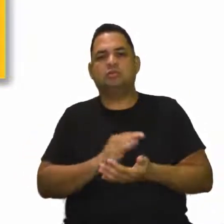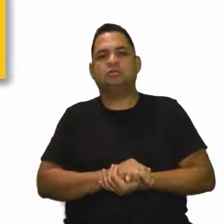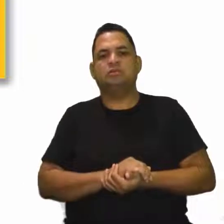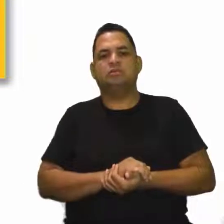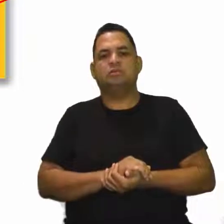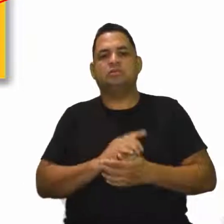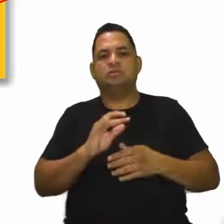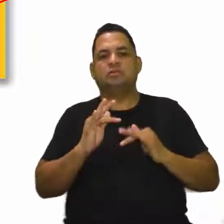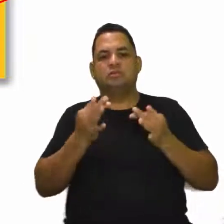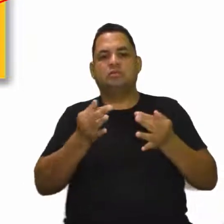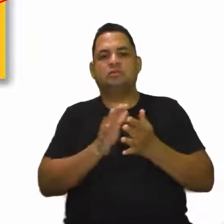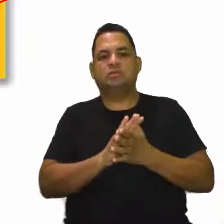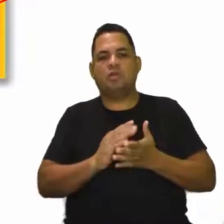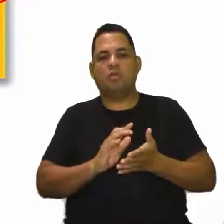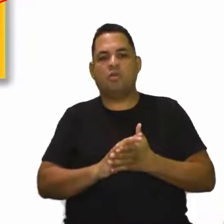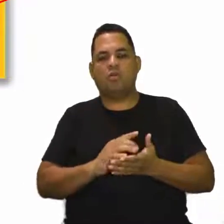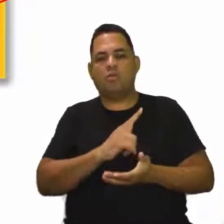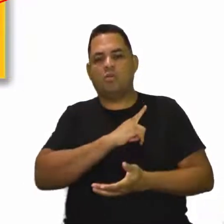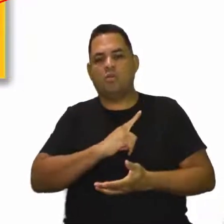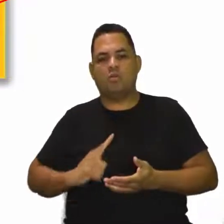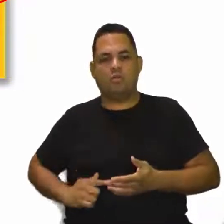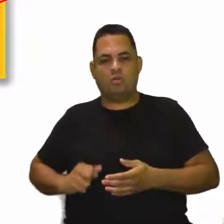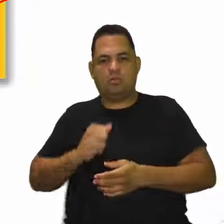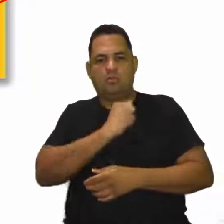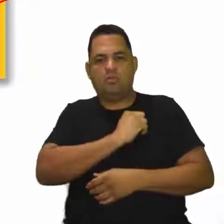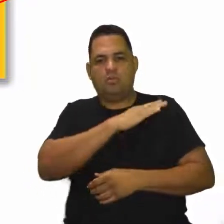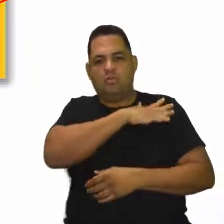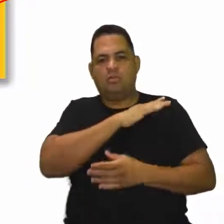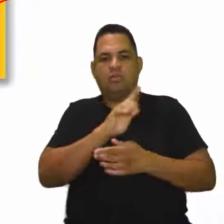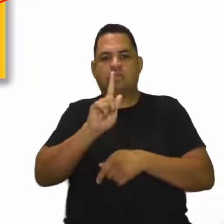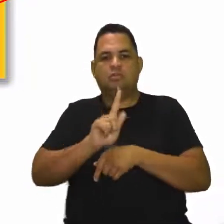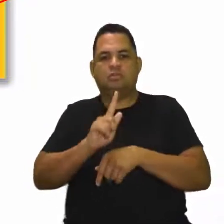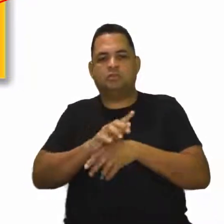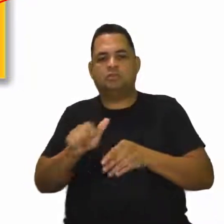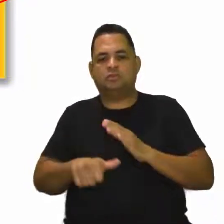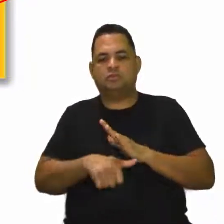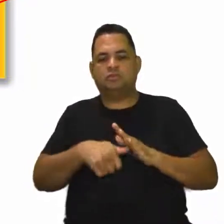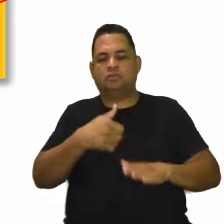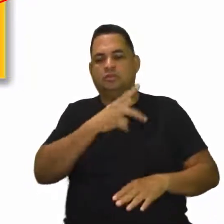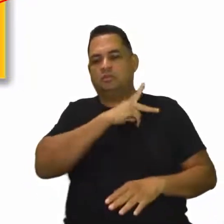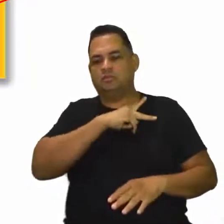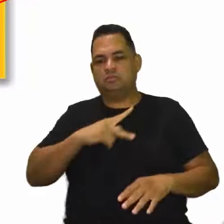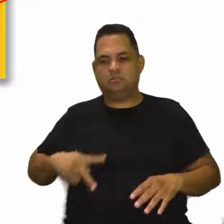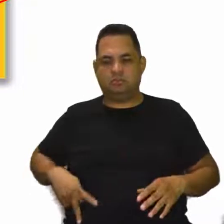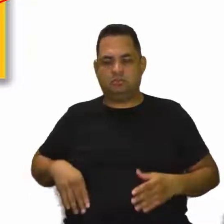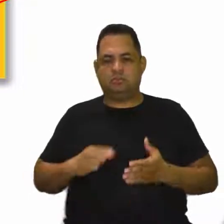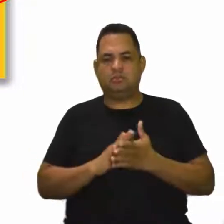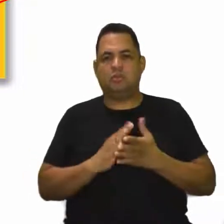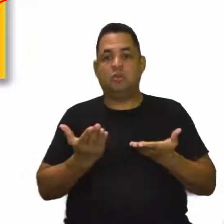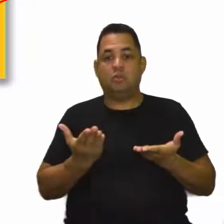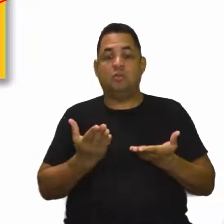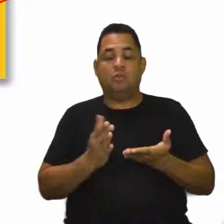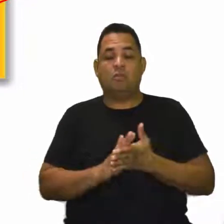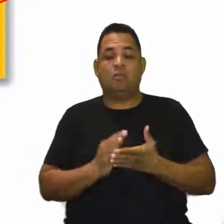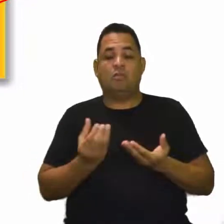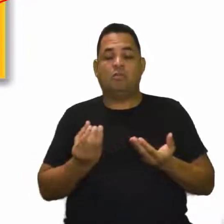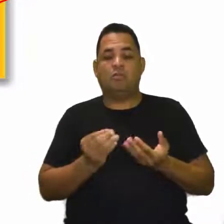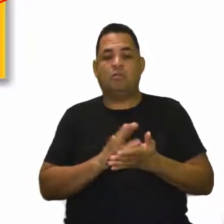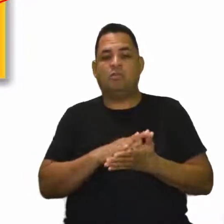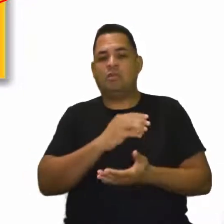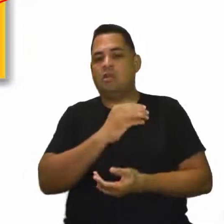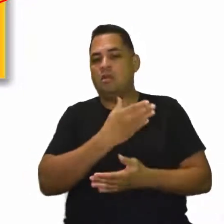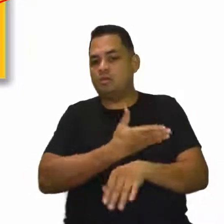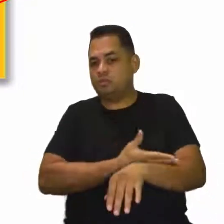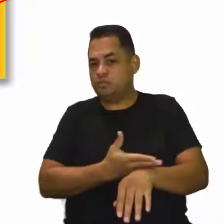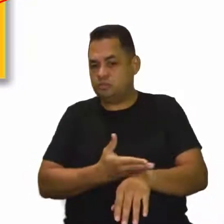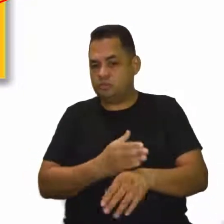último, os governos militares, a gestão dos primeiros presidentes. Como é de costume, toda e qualquer